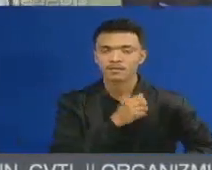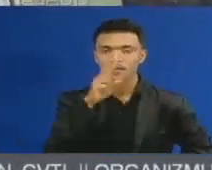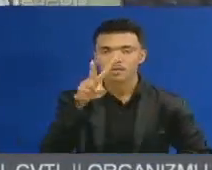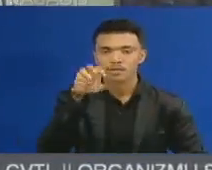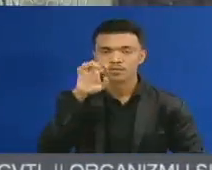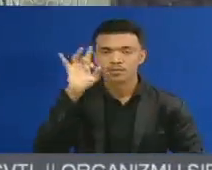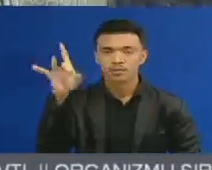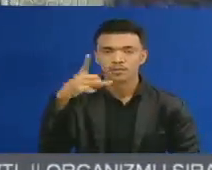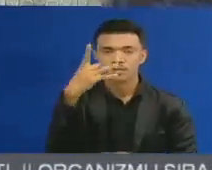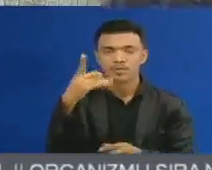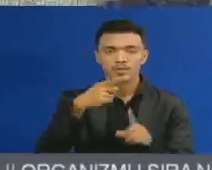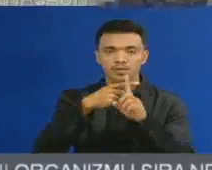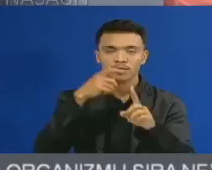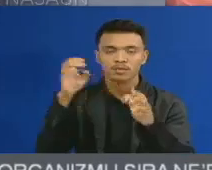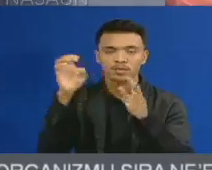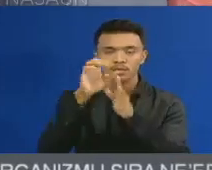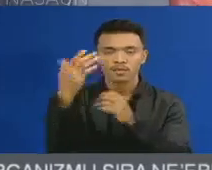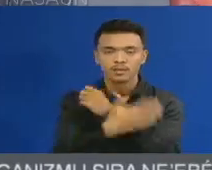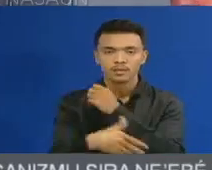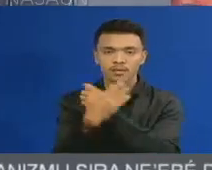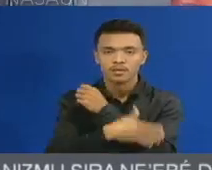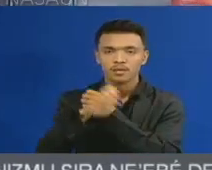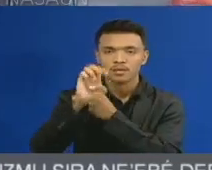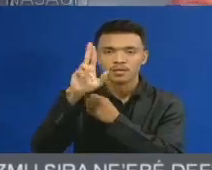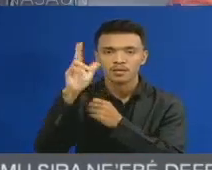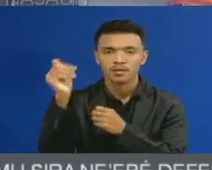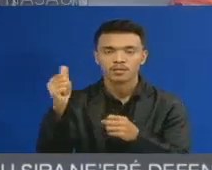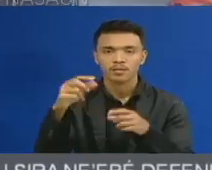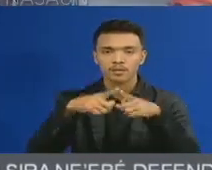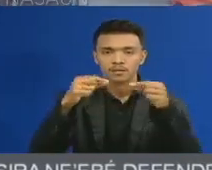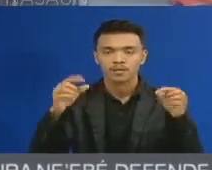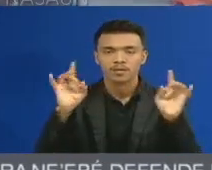Stanulur Sinualu, Rússia Nação, Estados Unidos América, Japão,